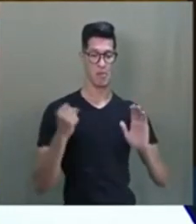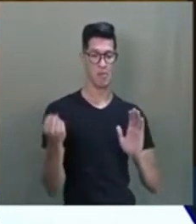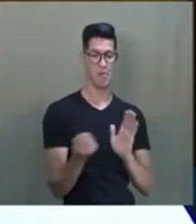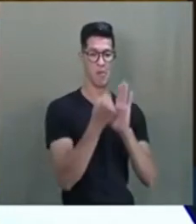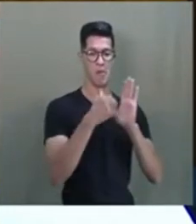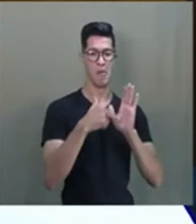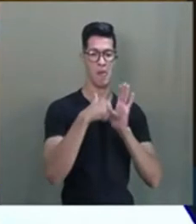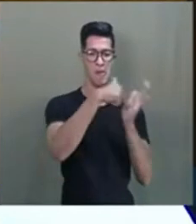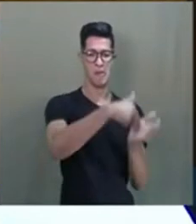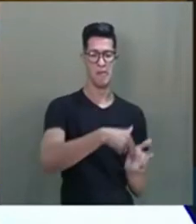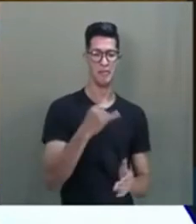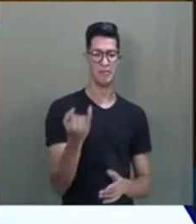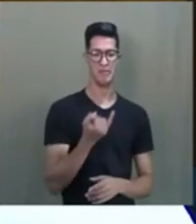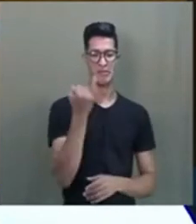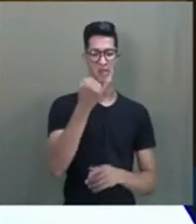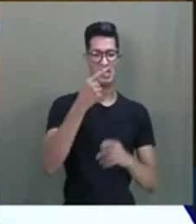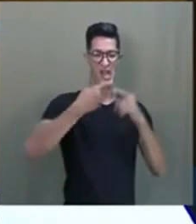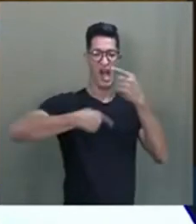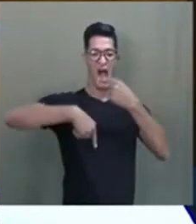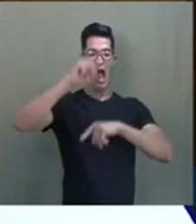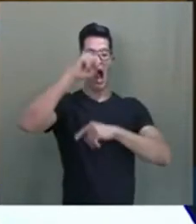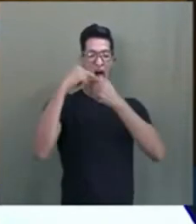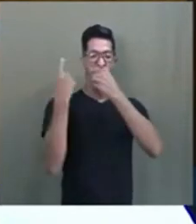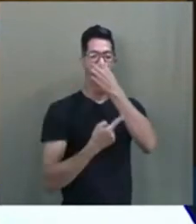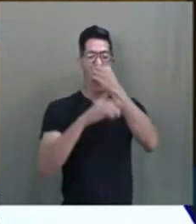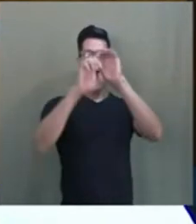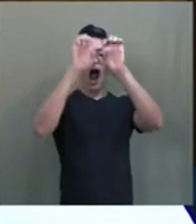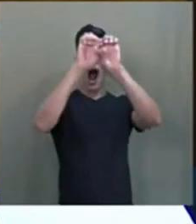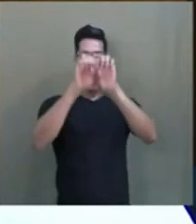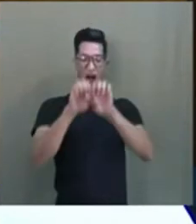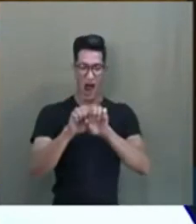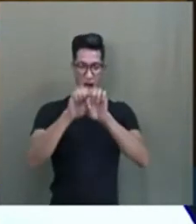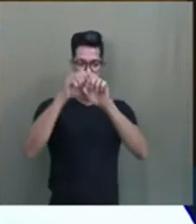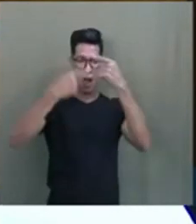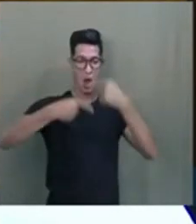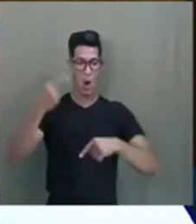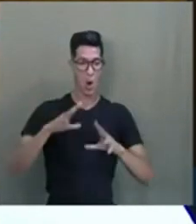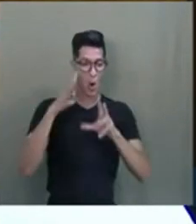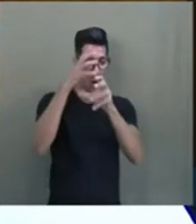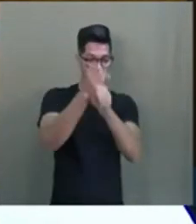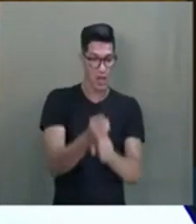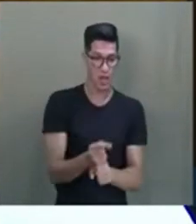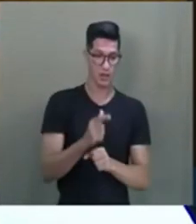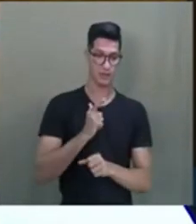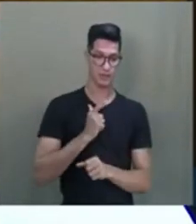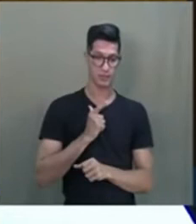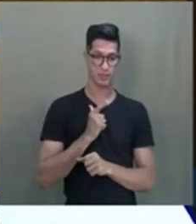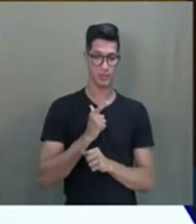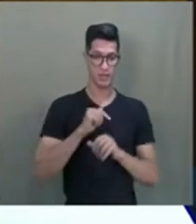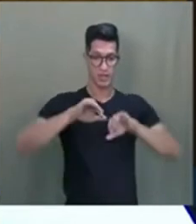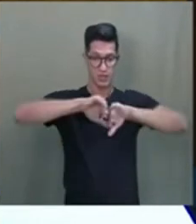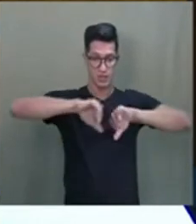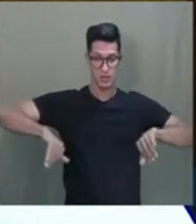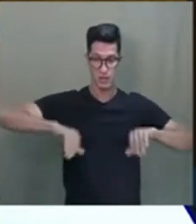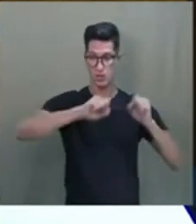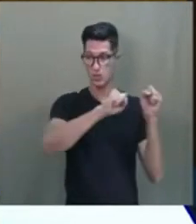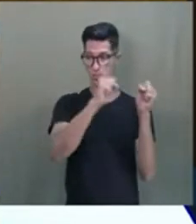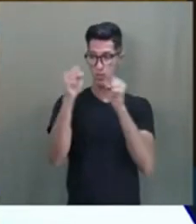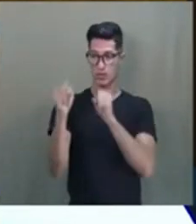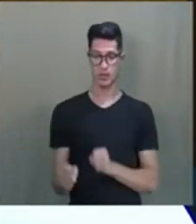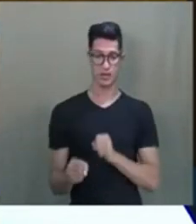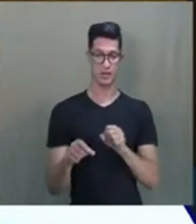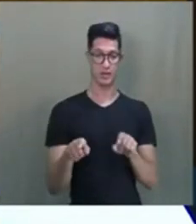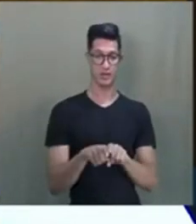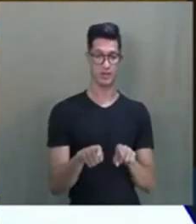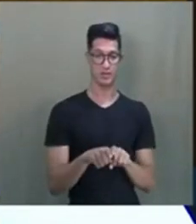importante na evolução da nossa estrutura política, na consolidação da divisão entre os poderes